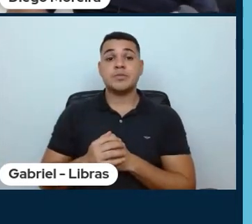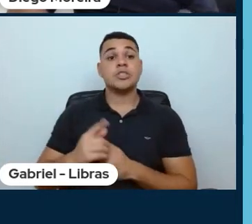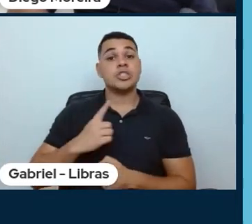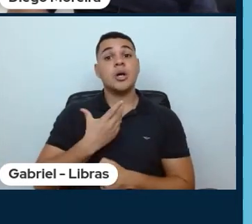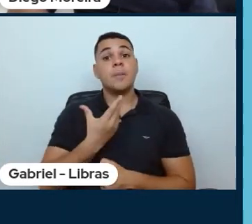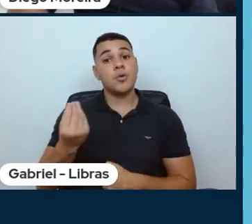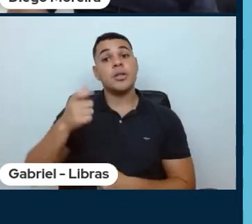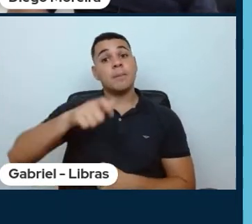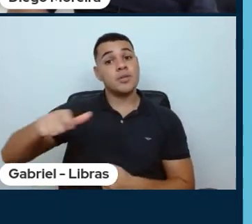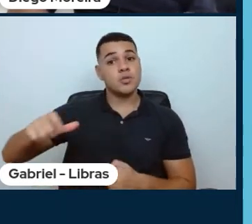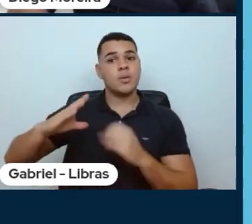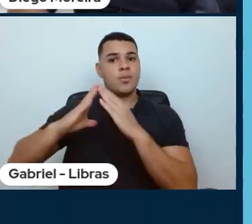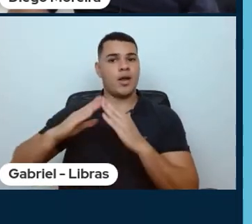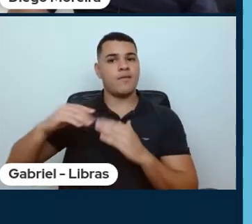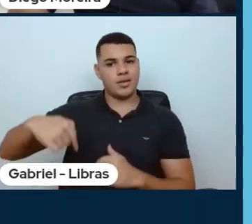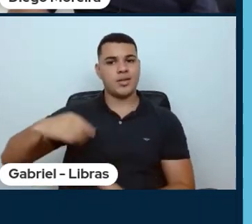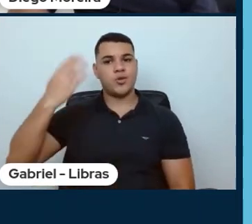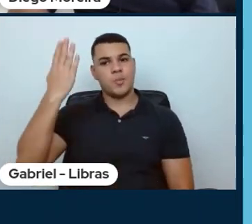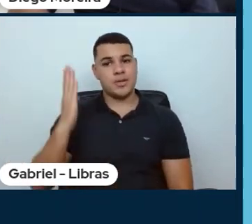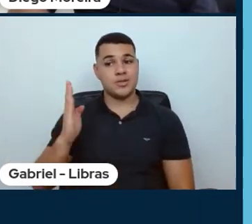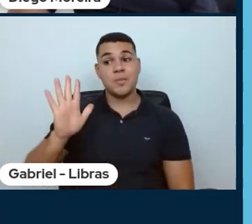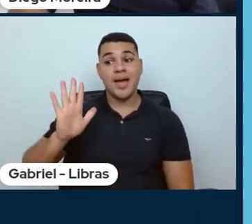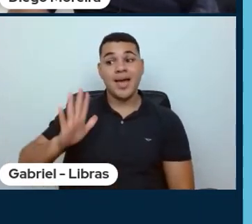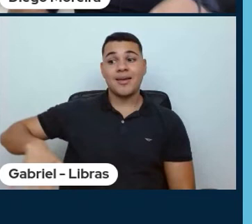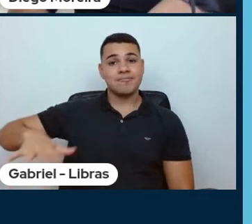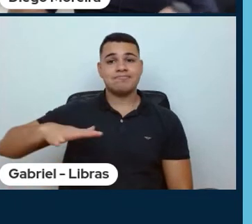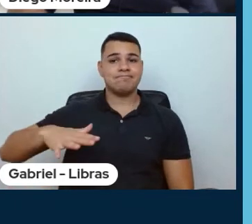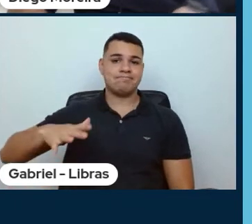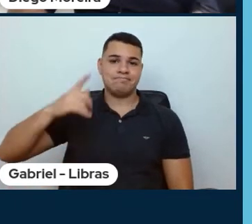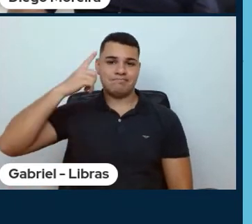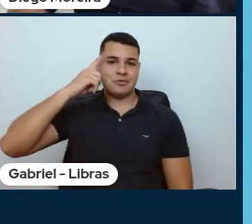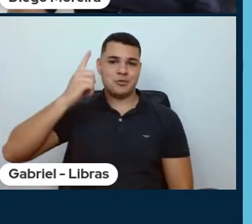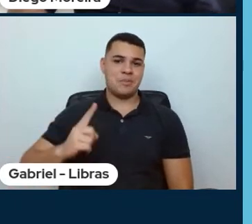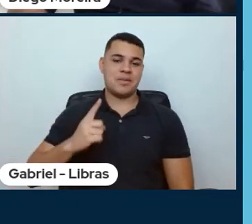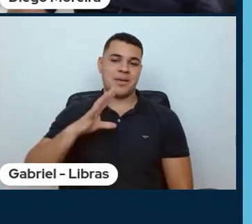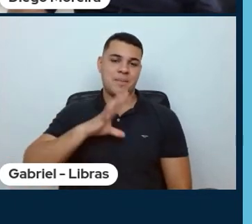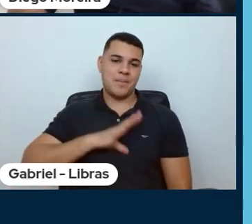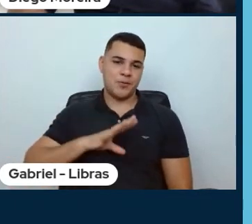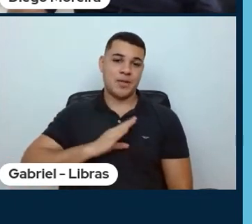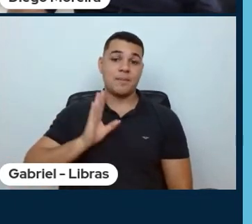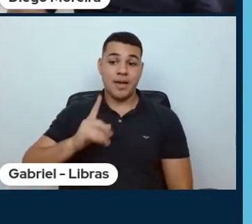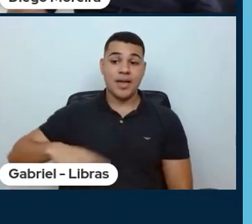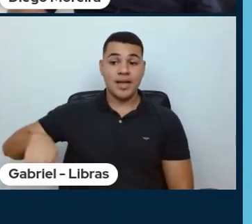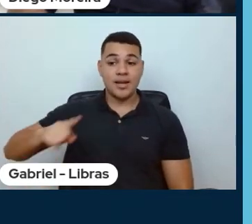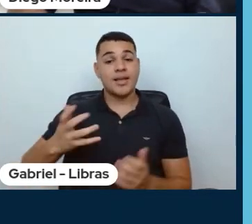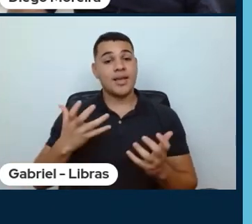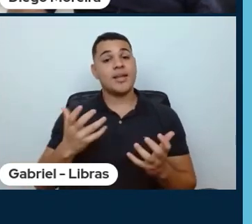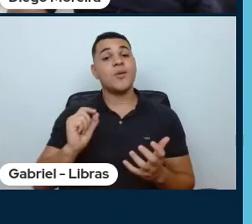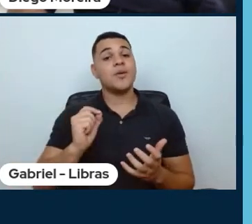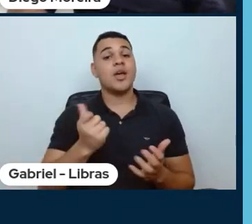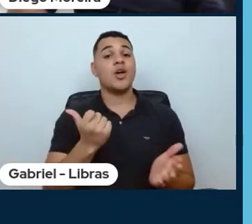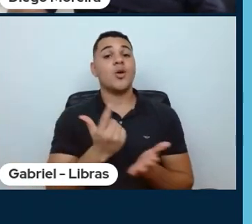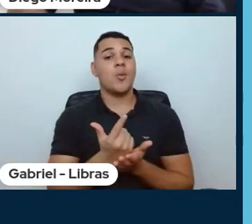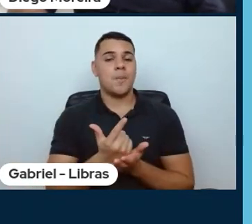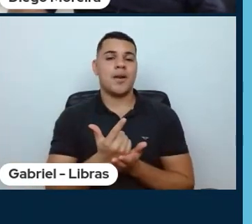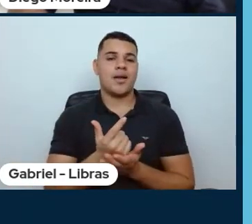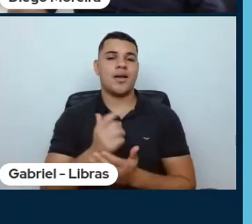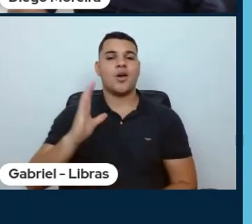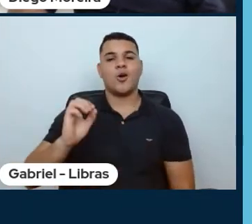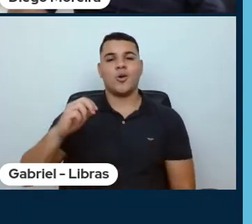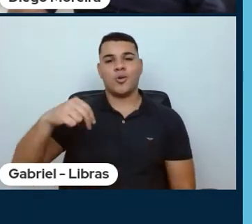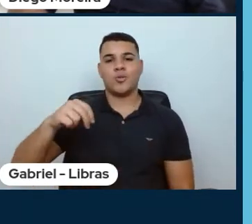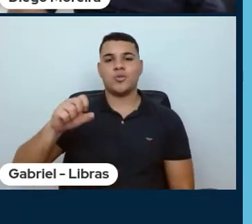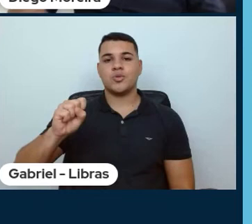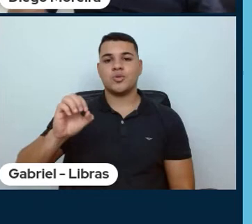moravam já no Brasil, mas que não falavam português, por exemplo, mas queriam comprar consórcio, né, queriam fazer comprar esse